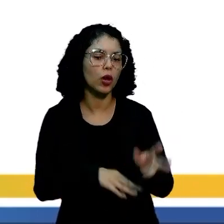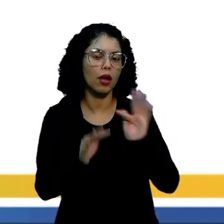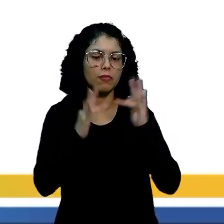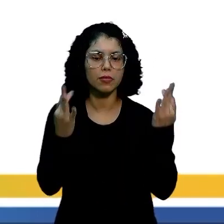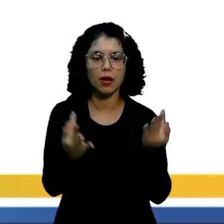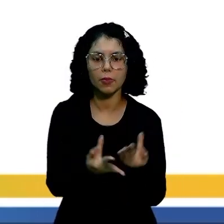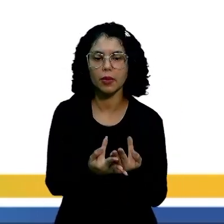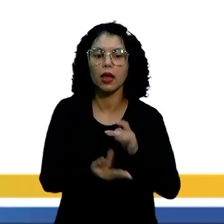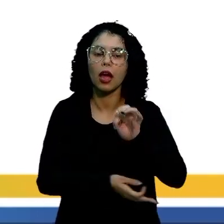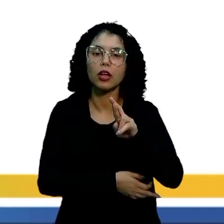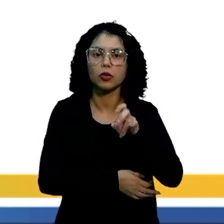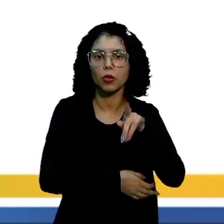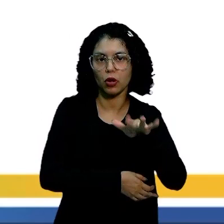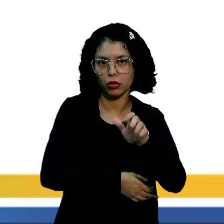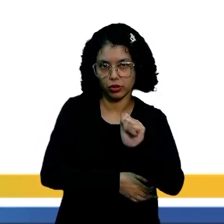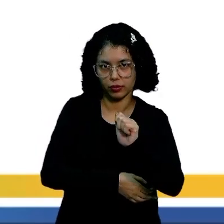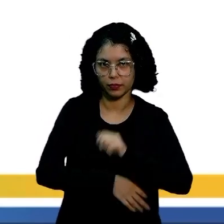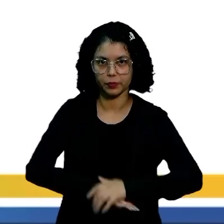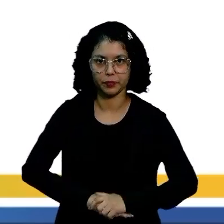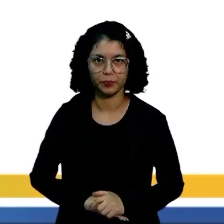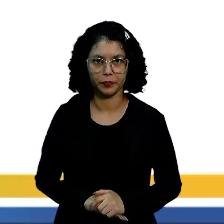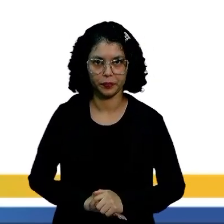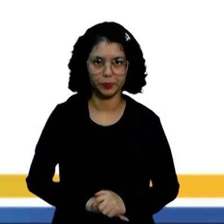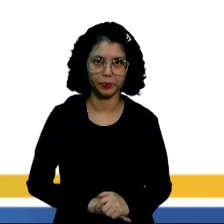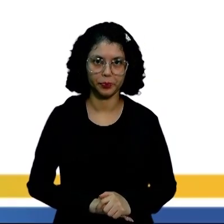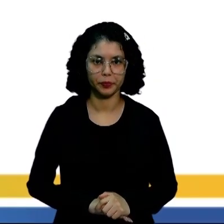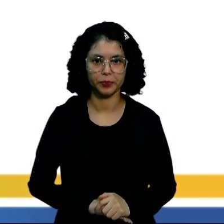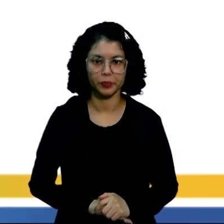à mesma família etimológica.